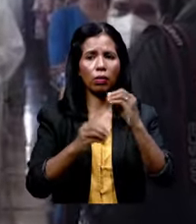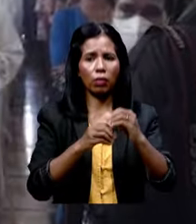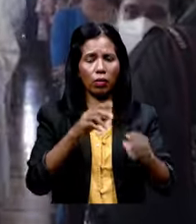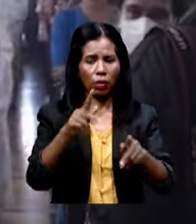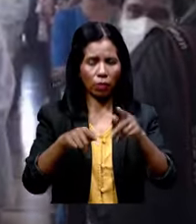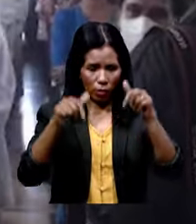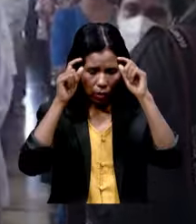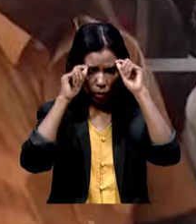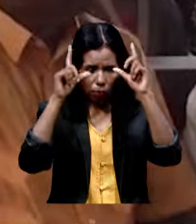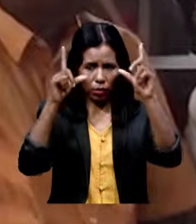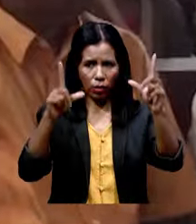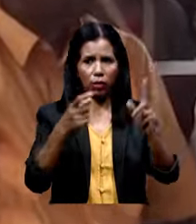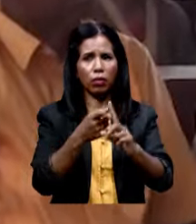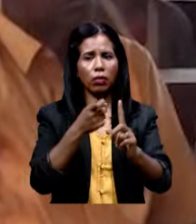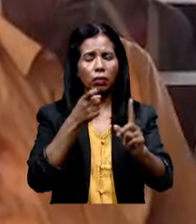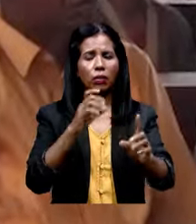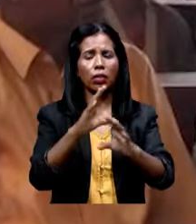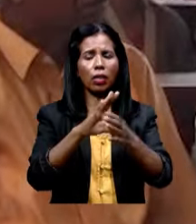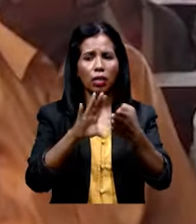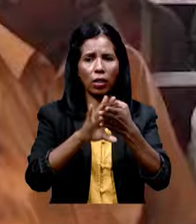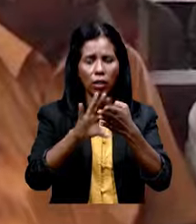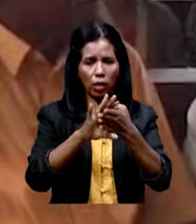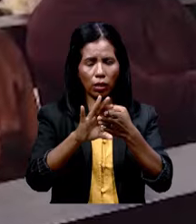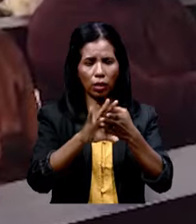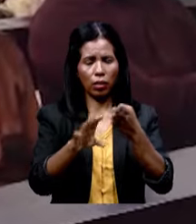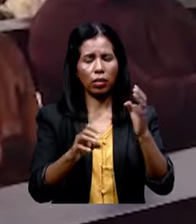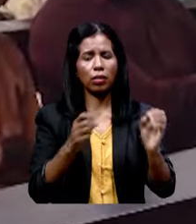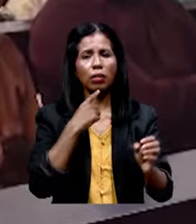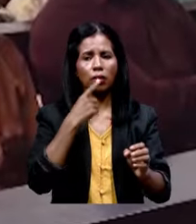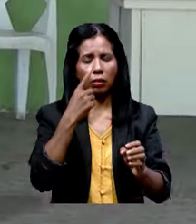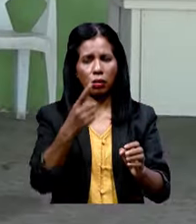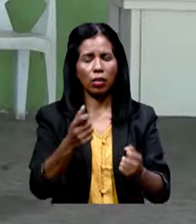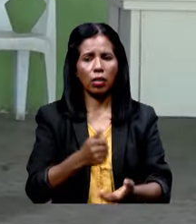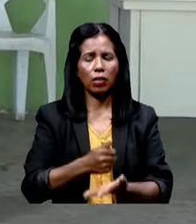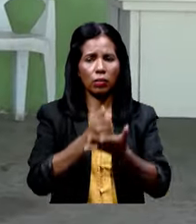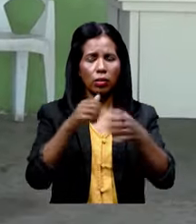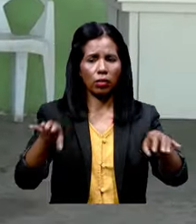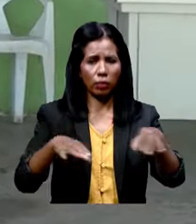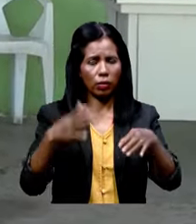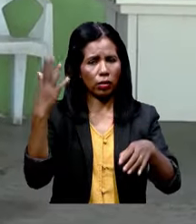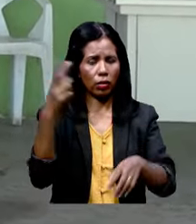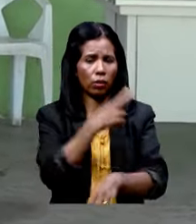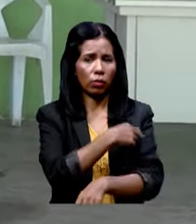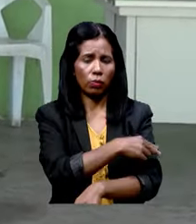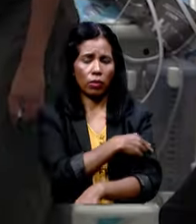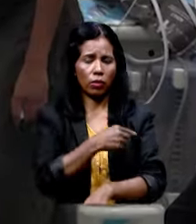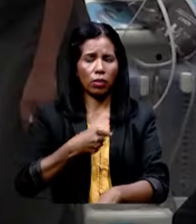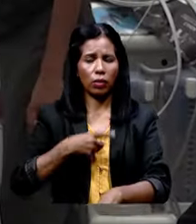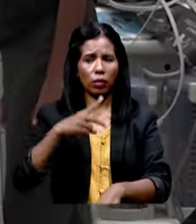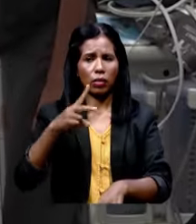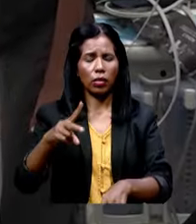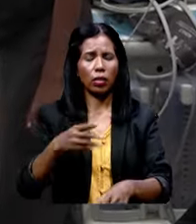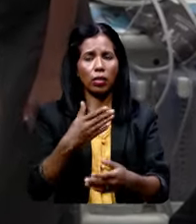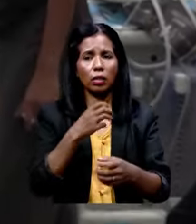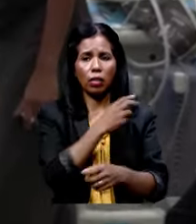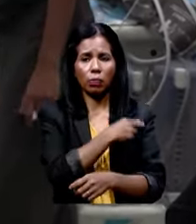atual em Timor-Leste, lhe russe carta episcopal, nebe lamenta moço o atendimento do Serviço de Saúde e ao Hospital com a facilidade de saúde